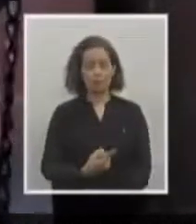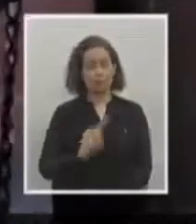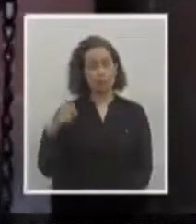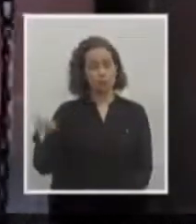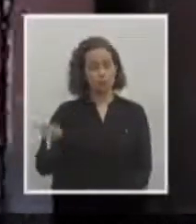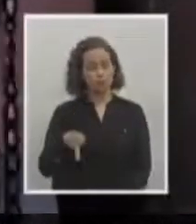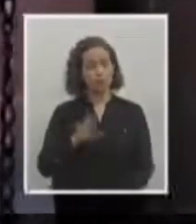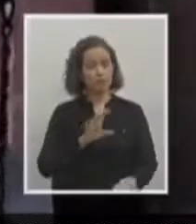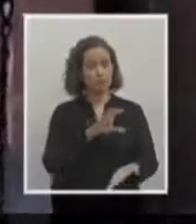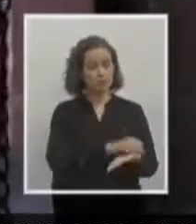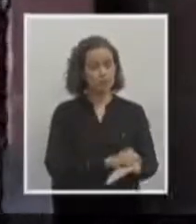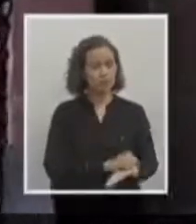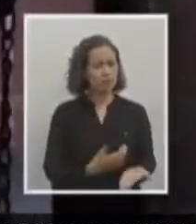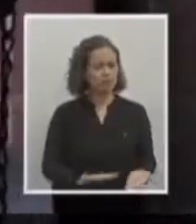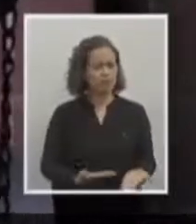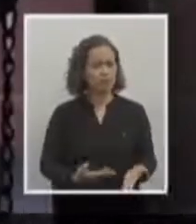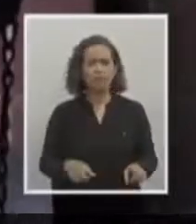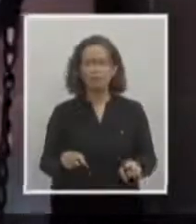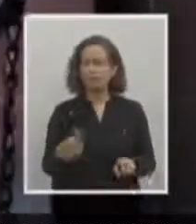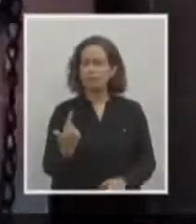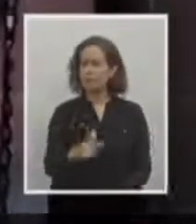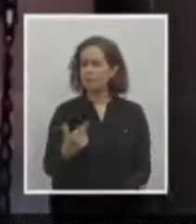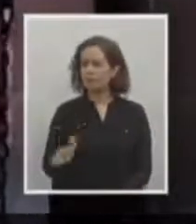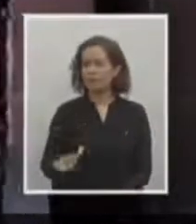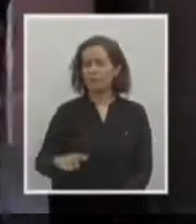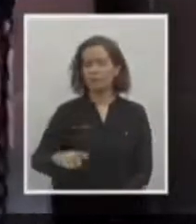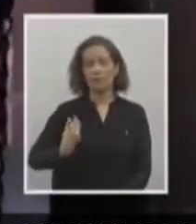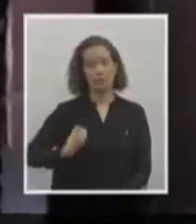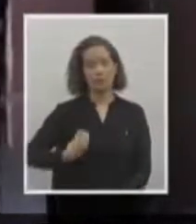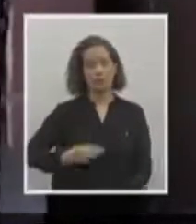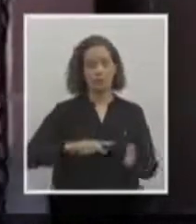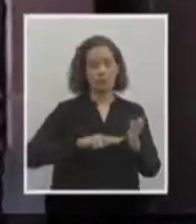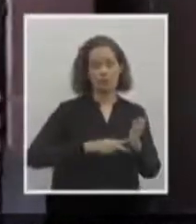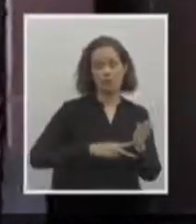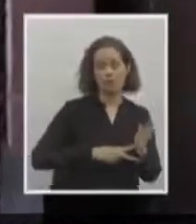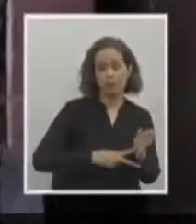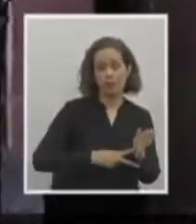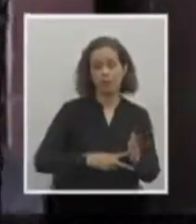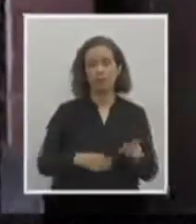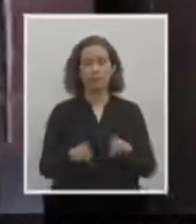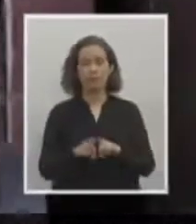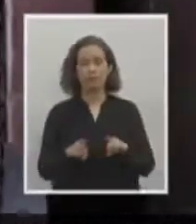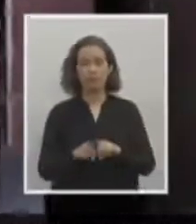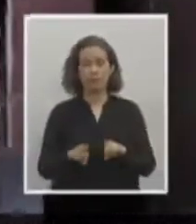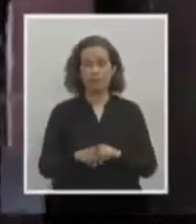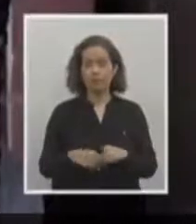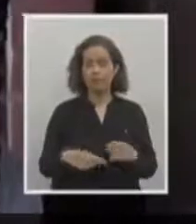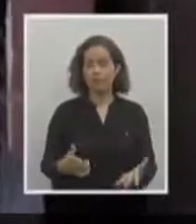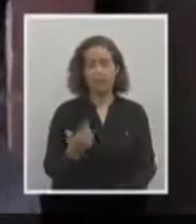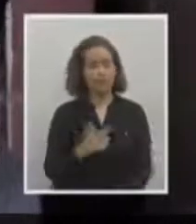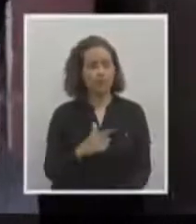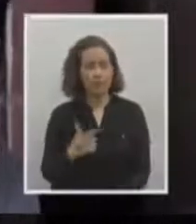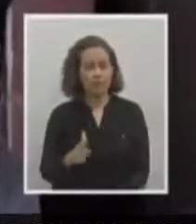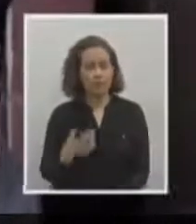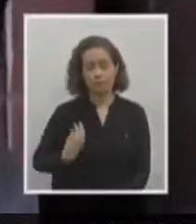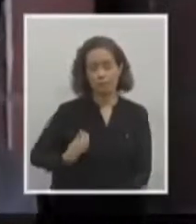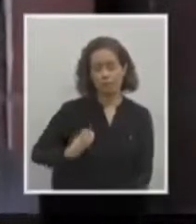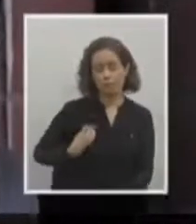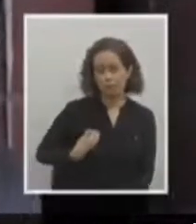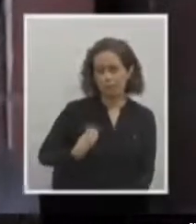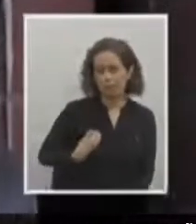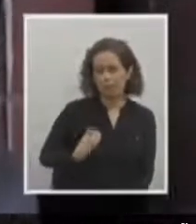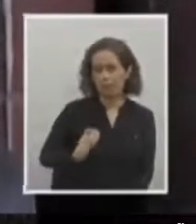efetivos, não houve a participação do sindicato, não houve a participação da PPMG e não houve a principal,